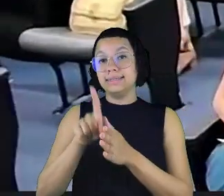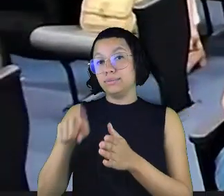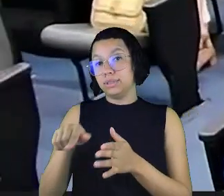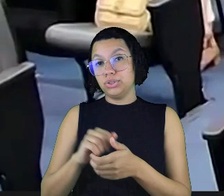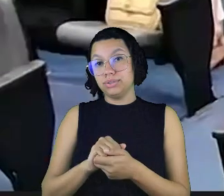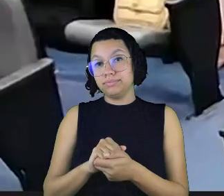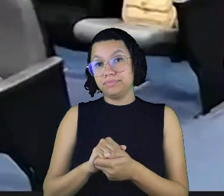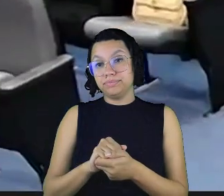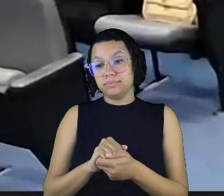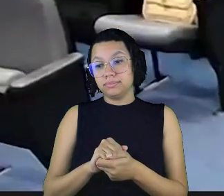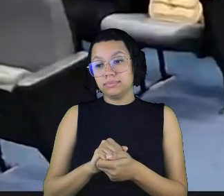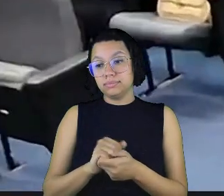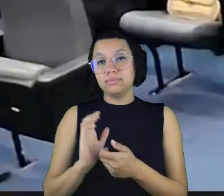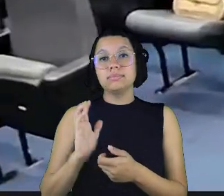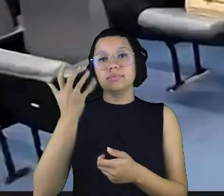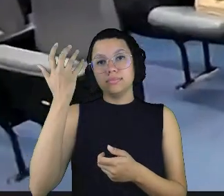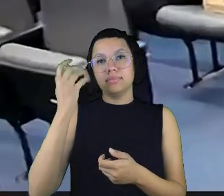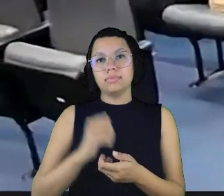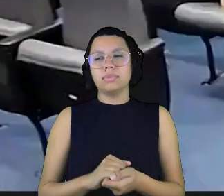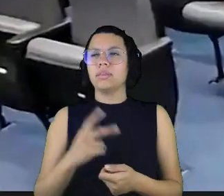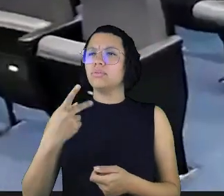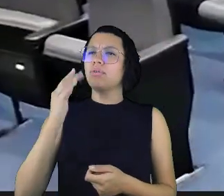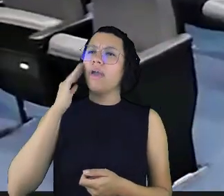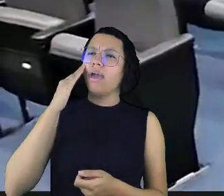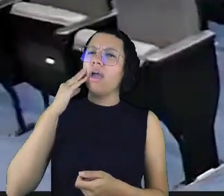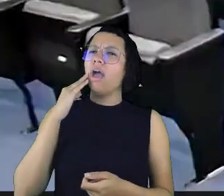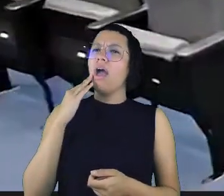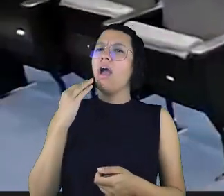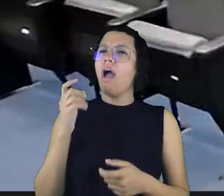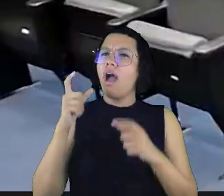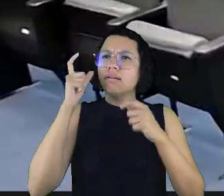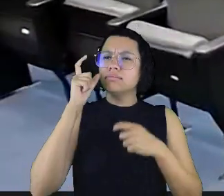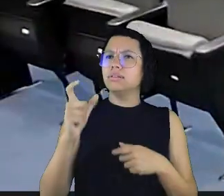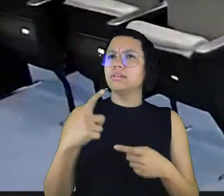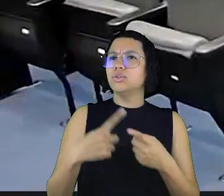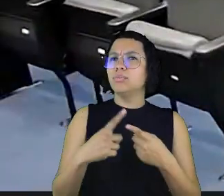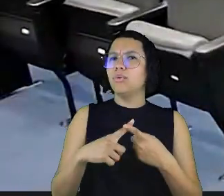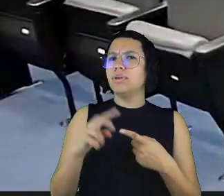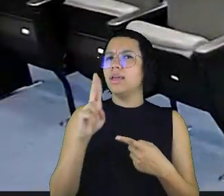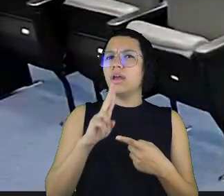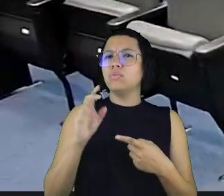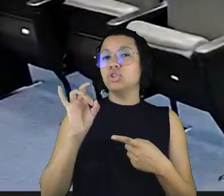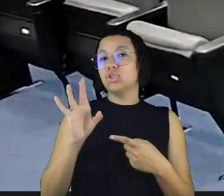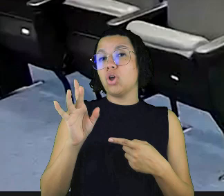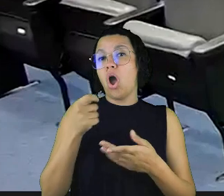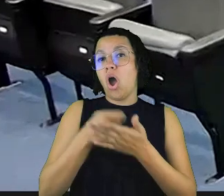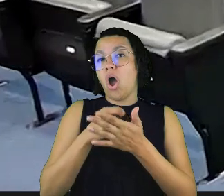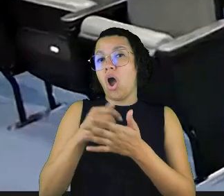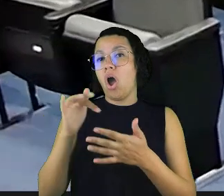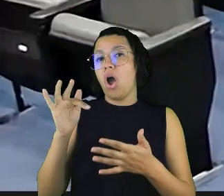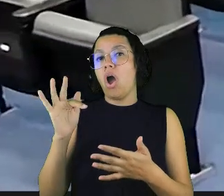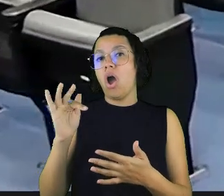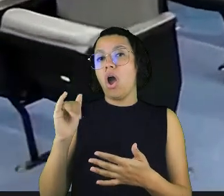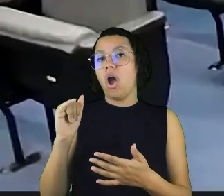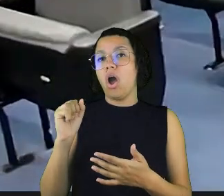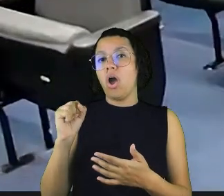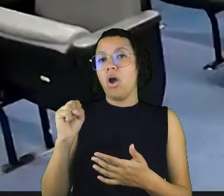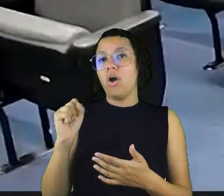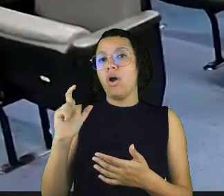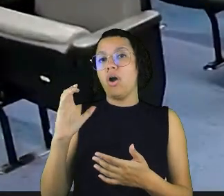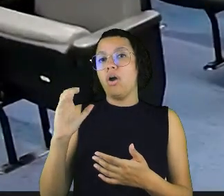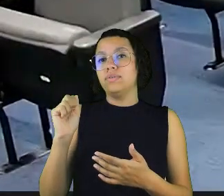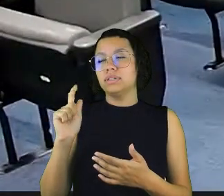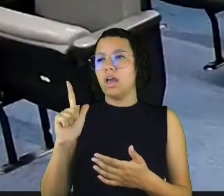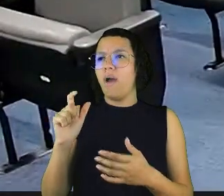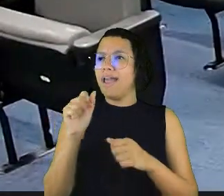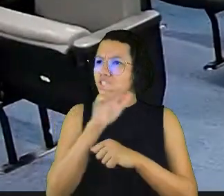seja esse resolvida. teu raciocínio é interessante, porque ele não serve só para execução fiscal, é uma coisa geral, né? Que a gente vê em todas